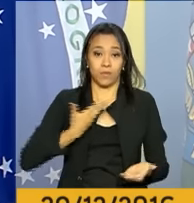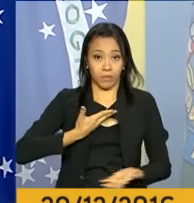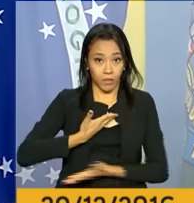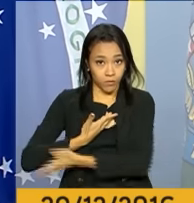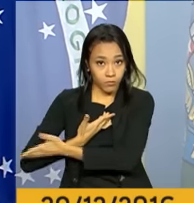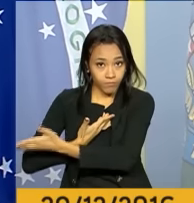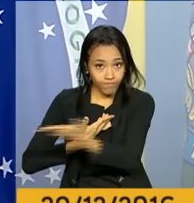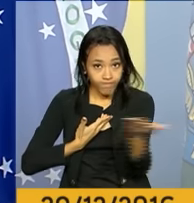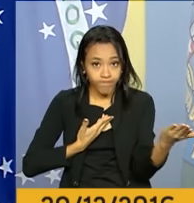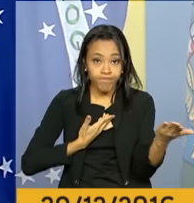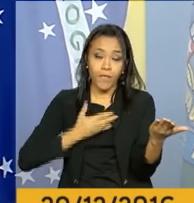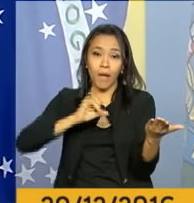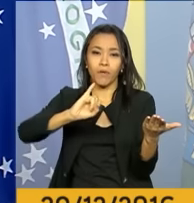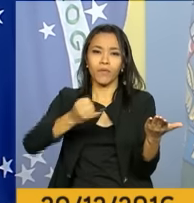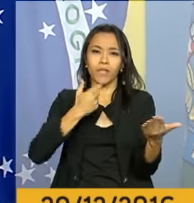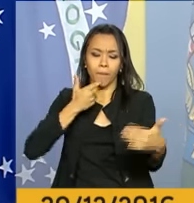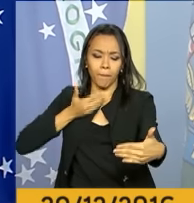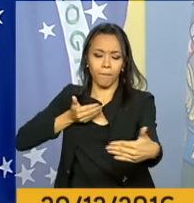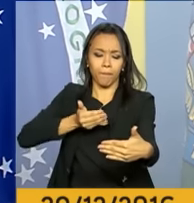aproveitar esta